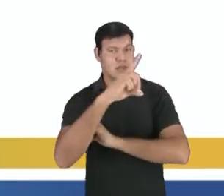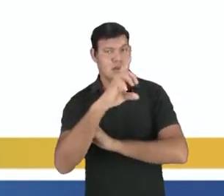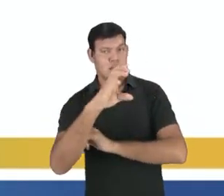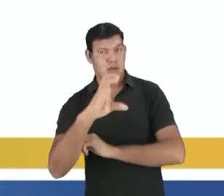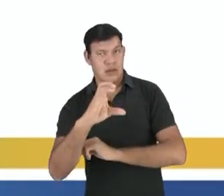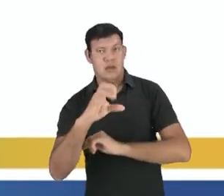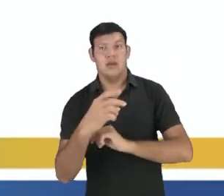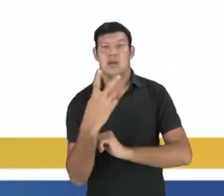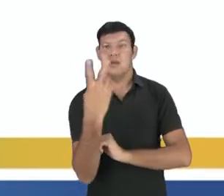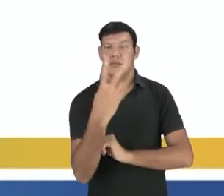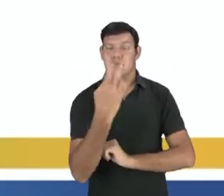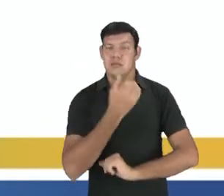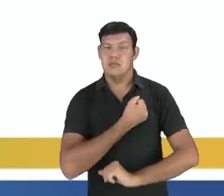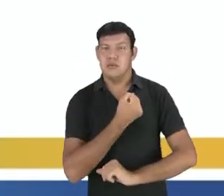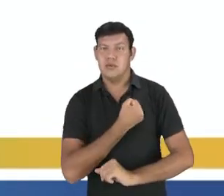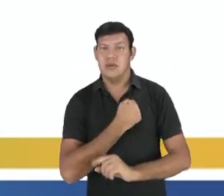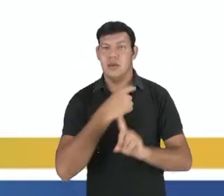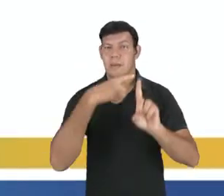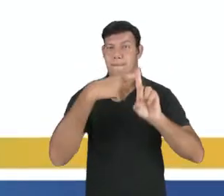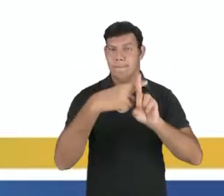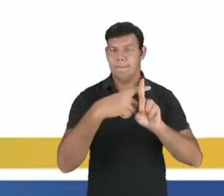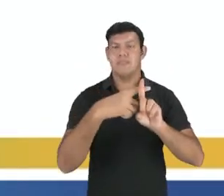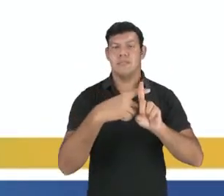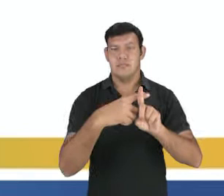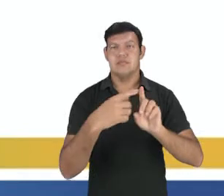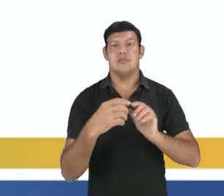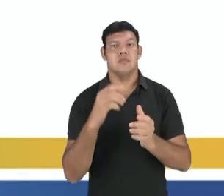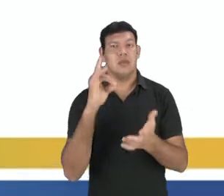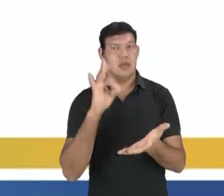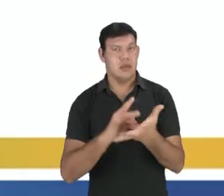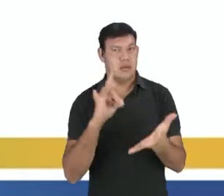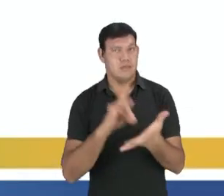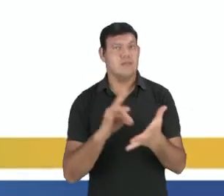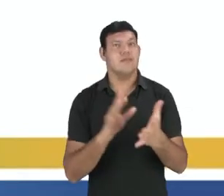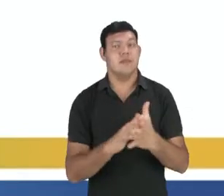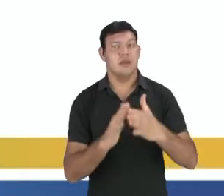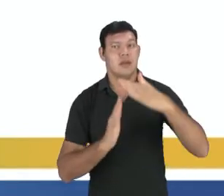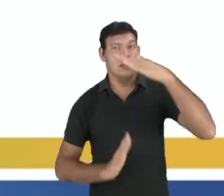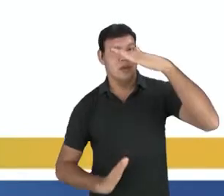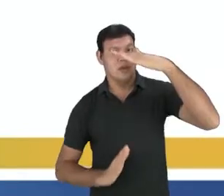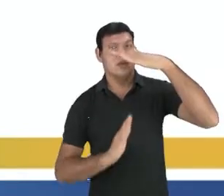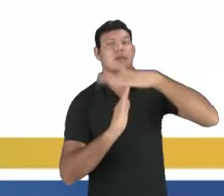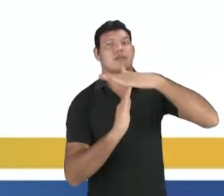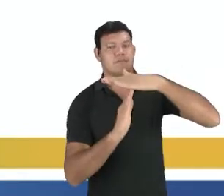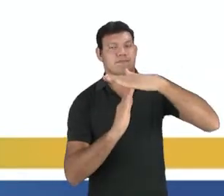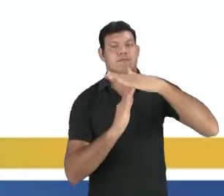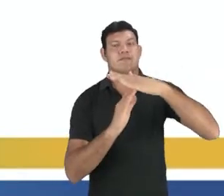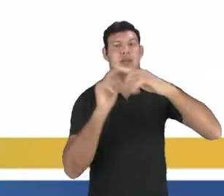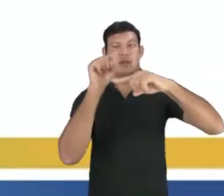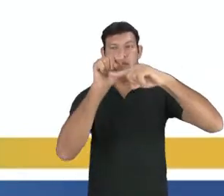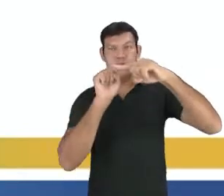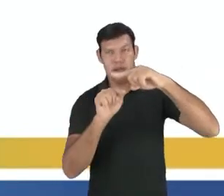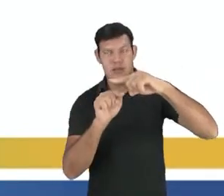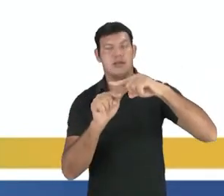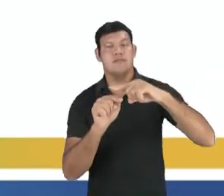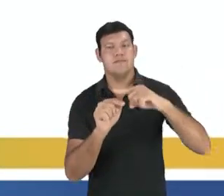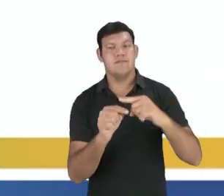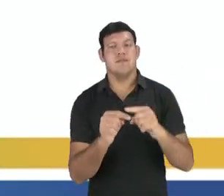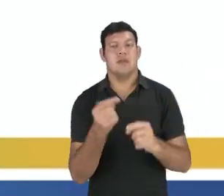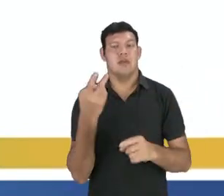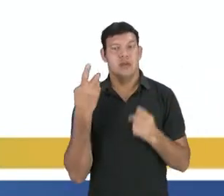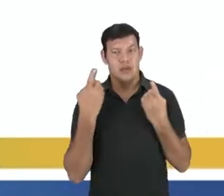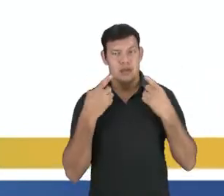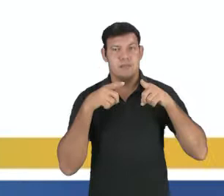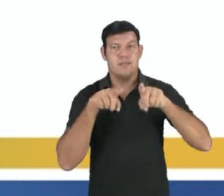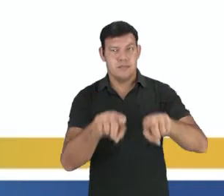números inteiros positivos, é o maior número que está na lista de divisores de cada um desses números simultaneamente.